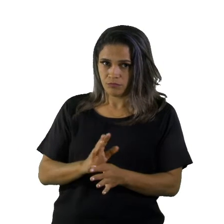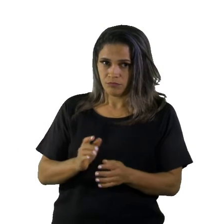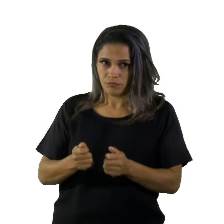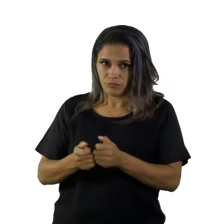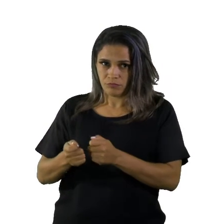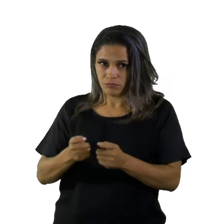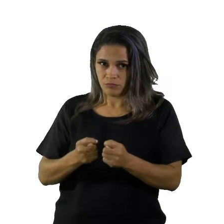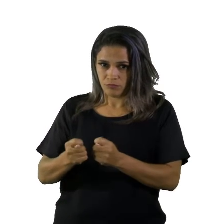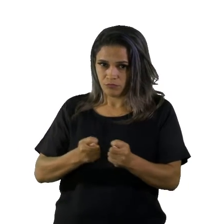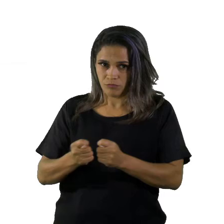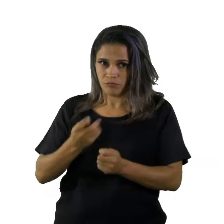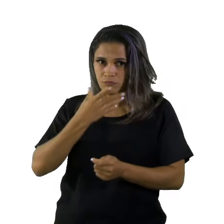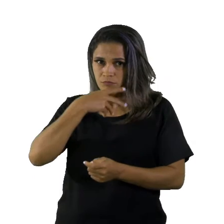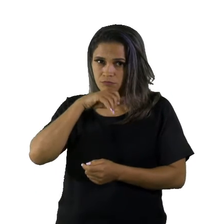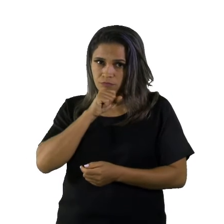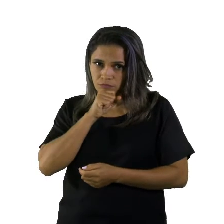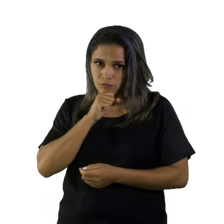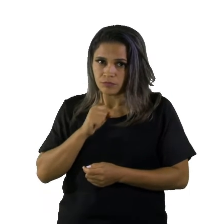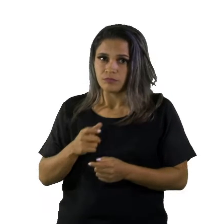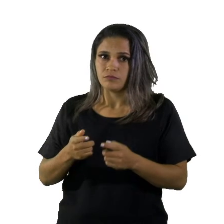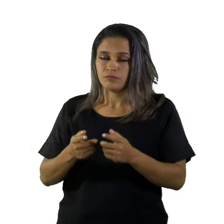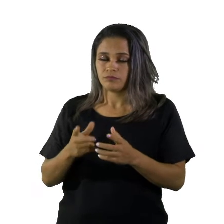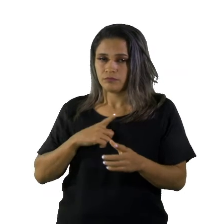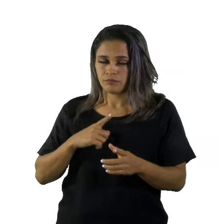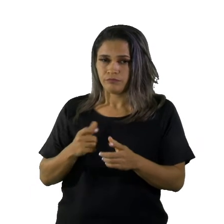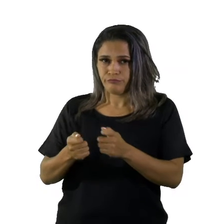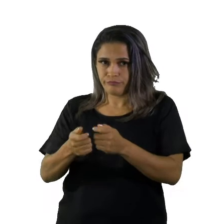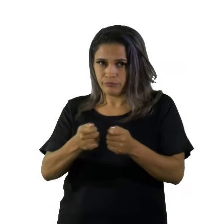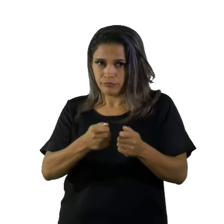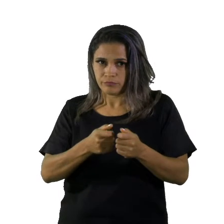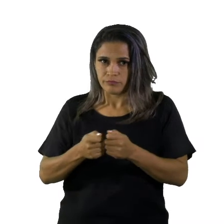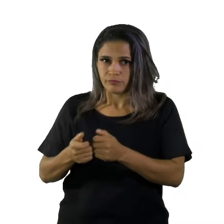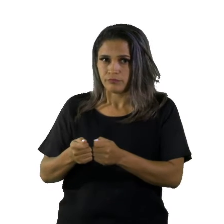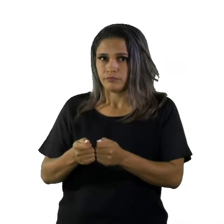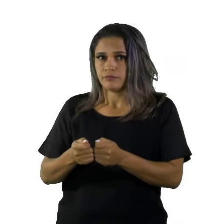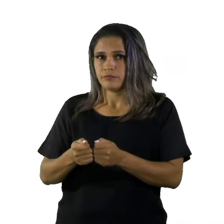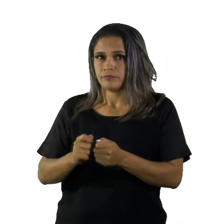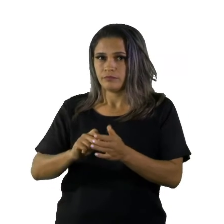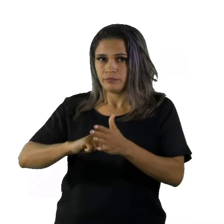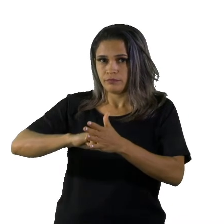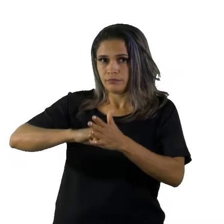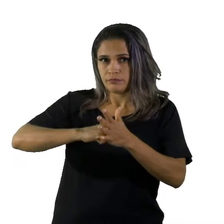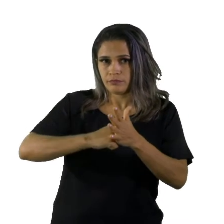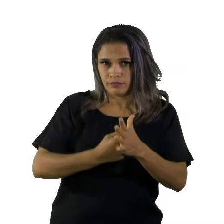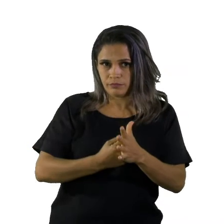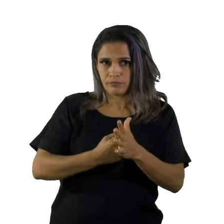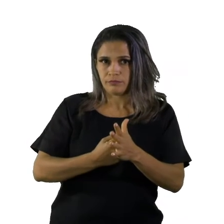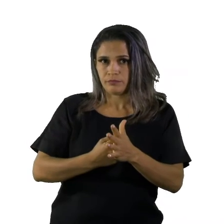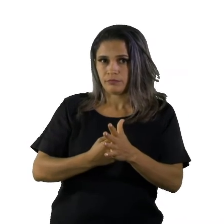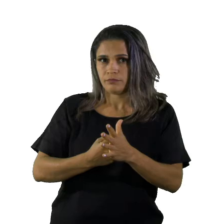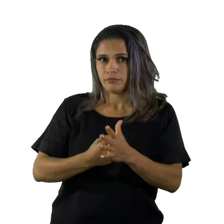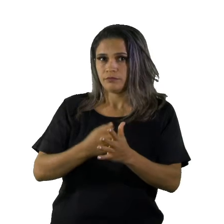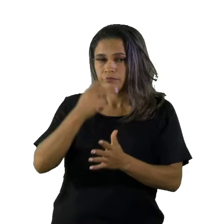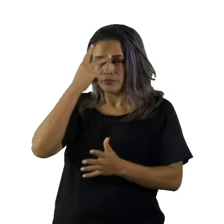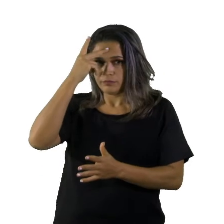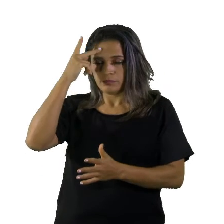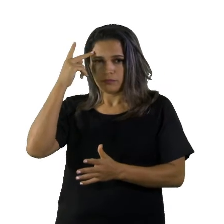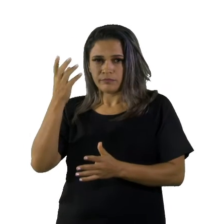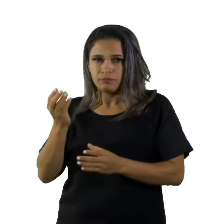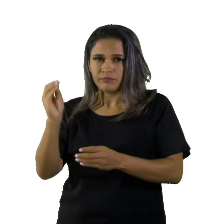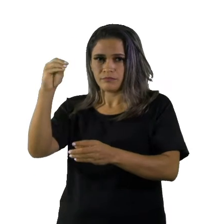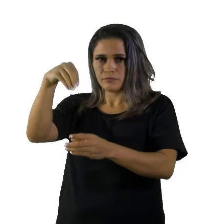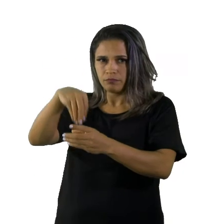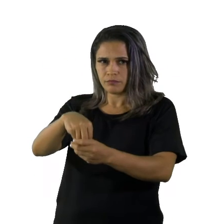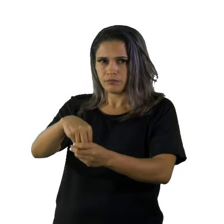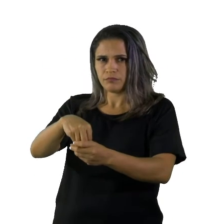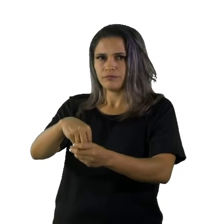controle paterno? Alguns aparelhos de videogame simplesmente travam se alguém quiser inserir nele algum jogo